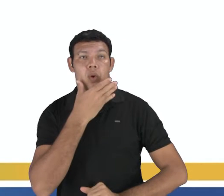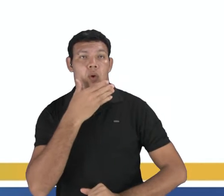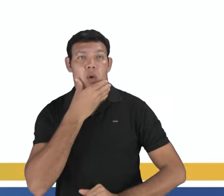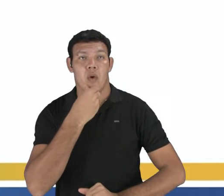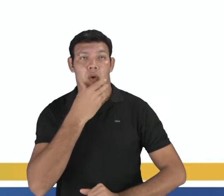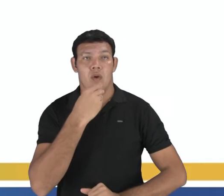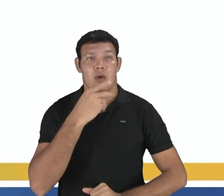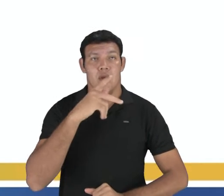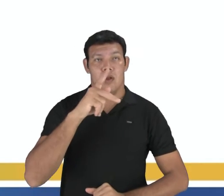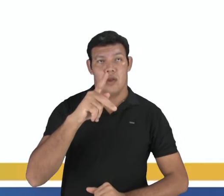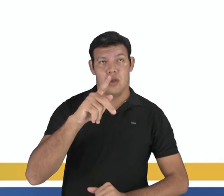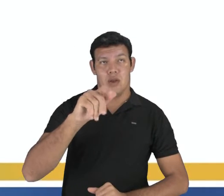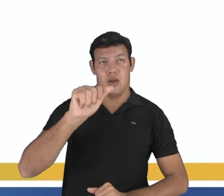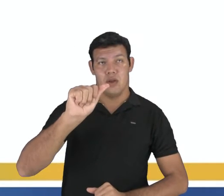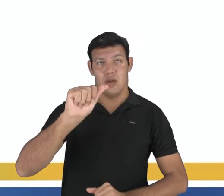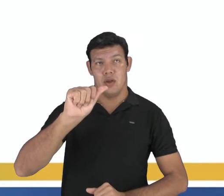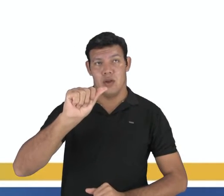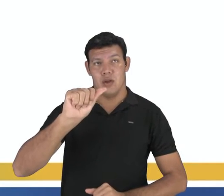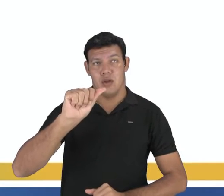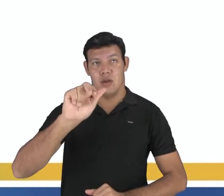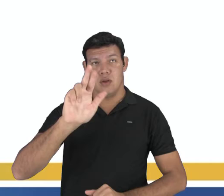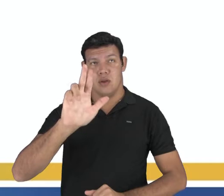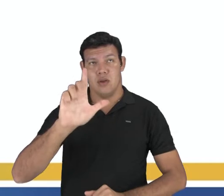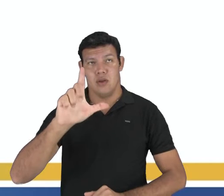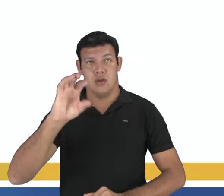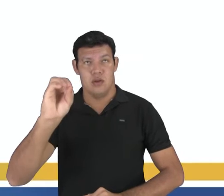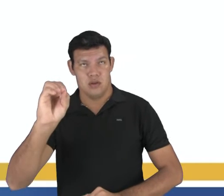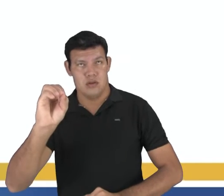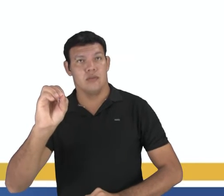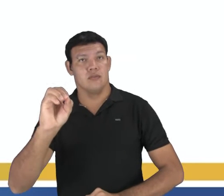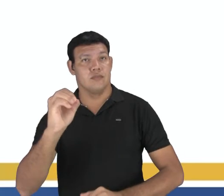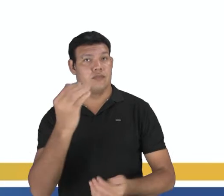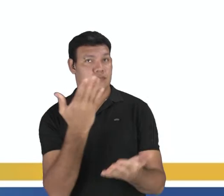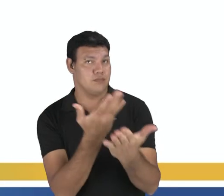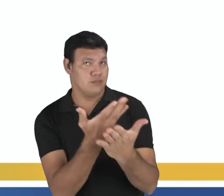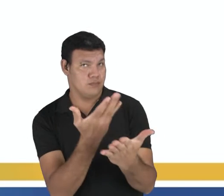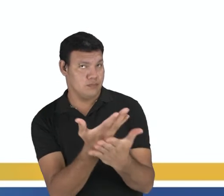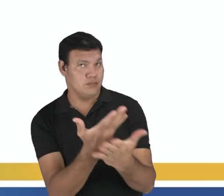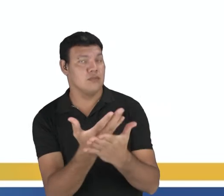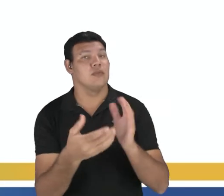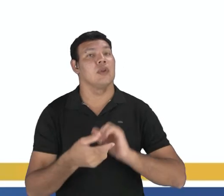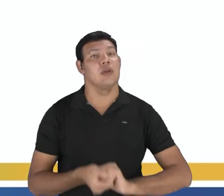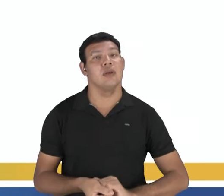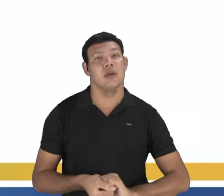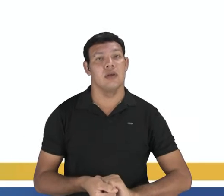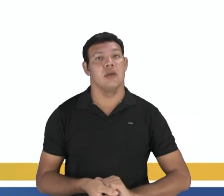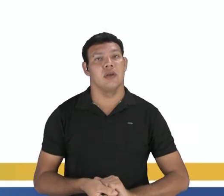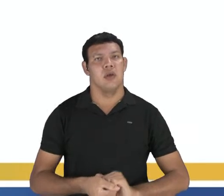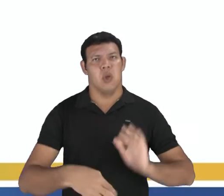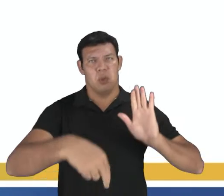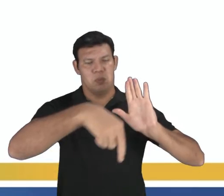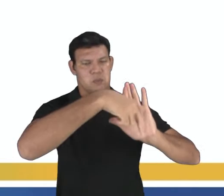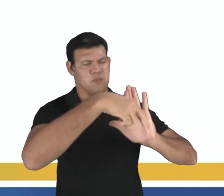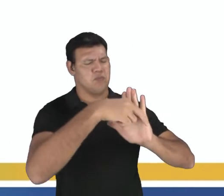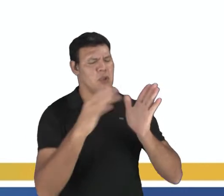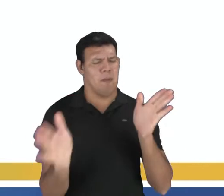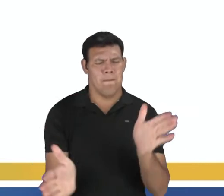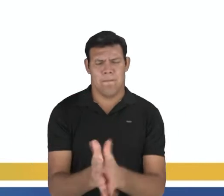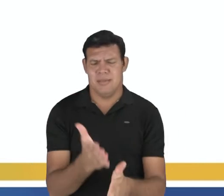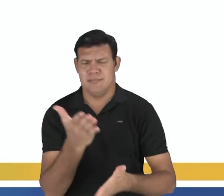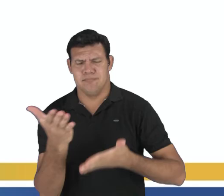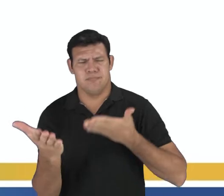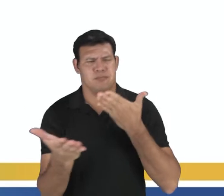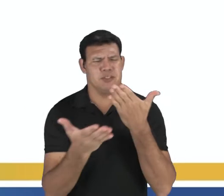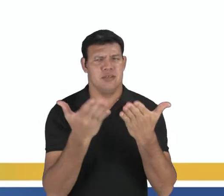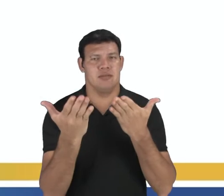estudante E qual é um aluno great are great as notas são excelentes com o